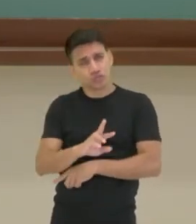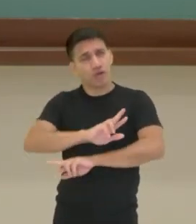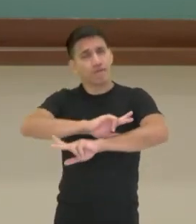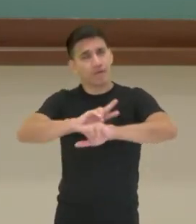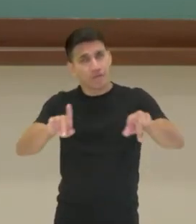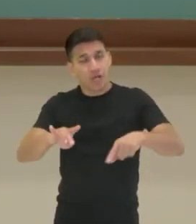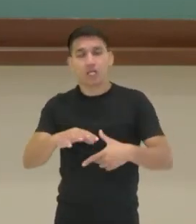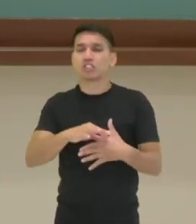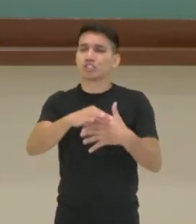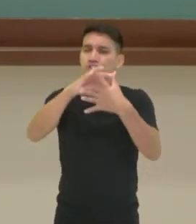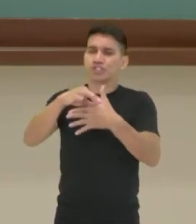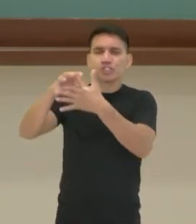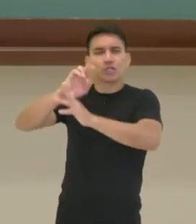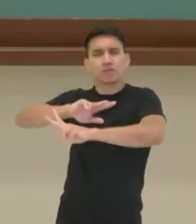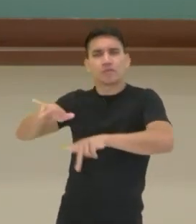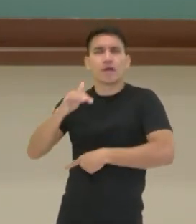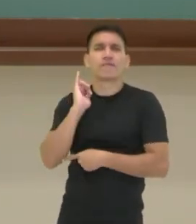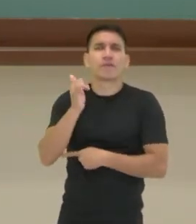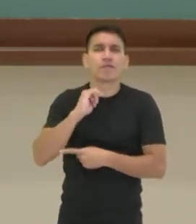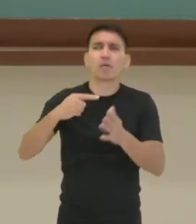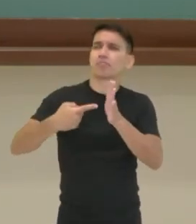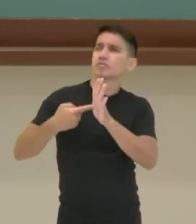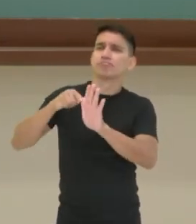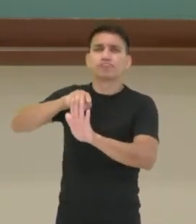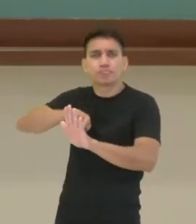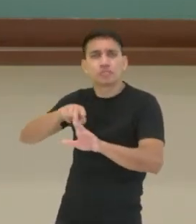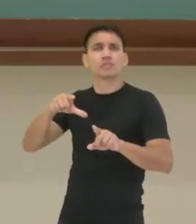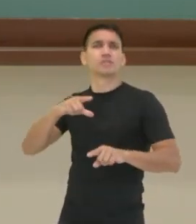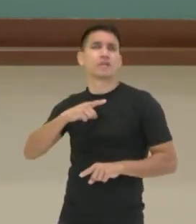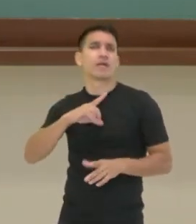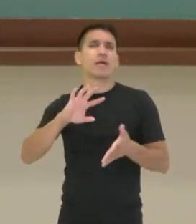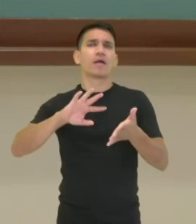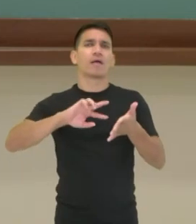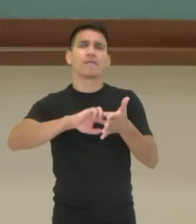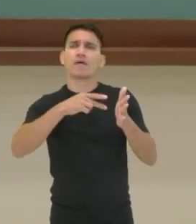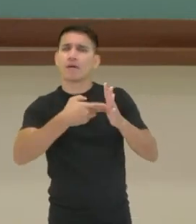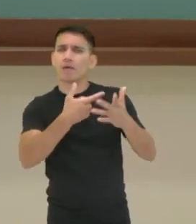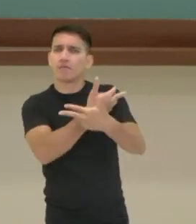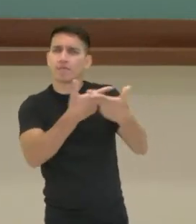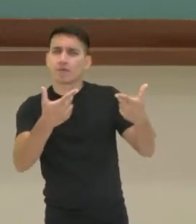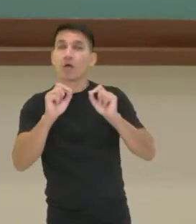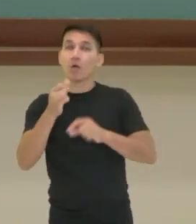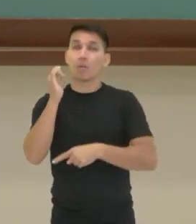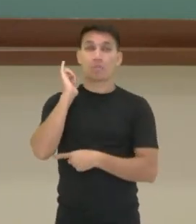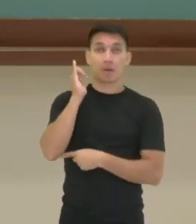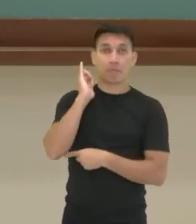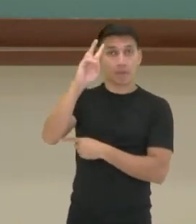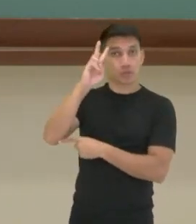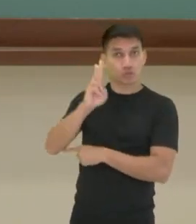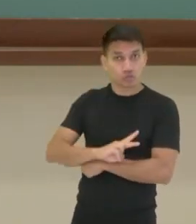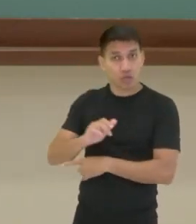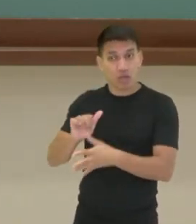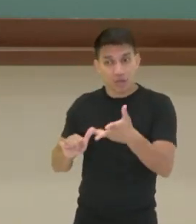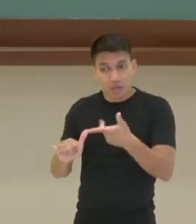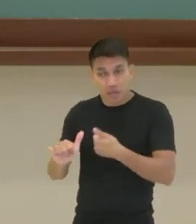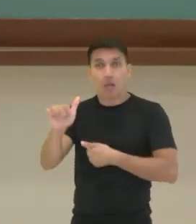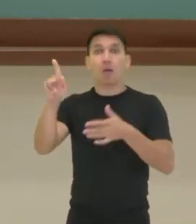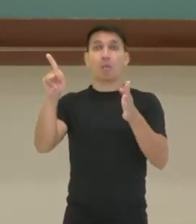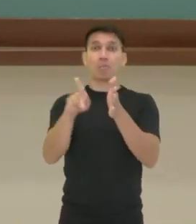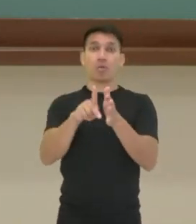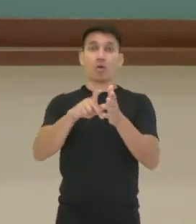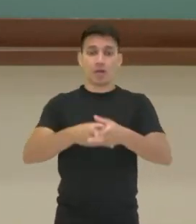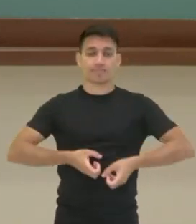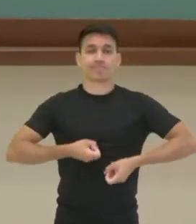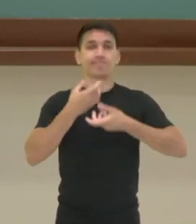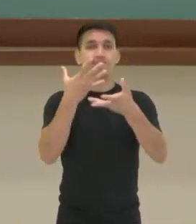contavam histórias como metáforas, parábolas. E a contação de história, além de ser um elemento da